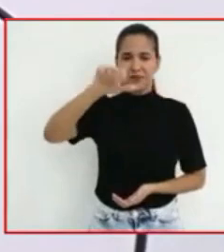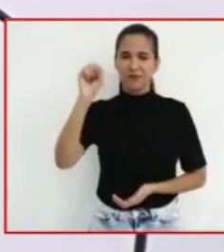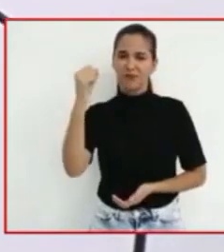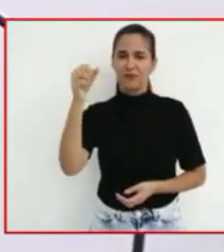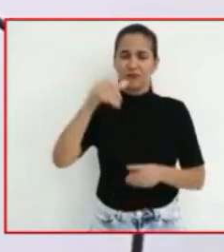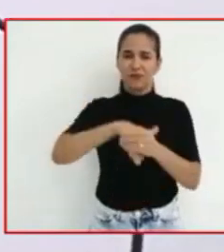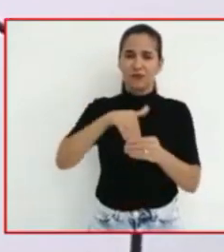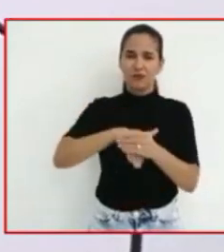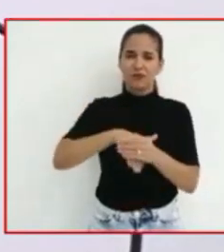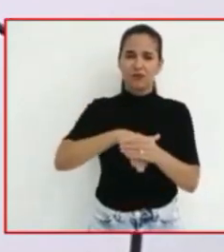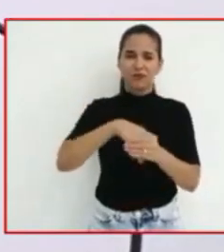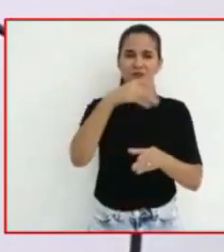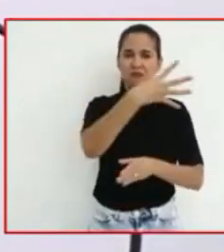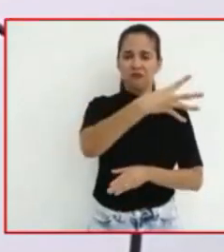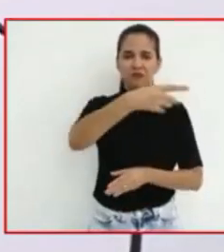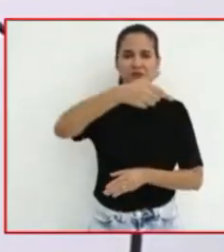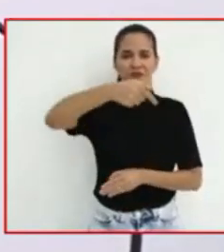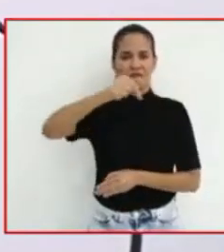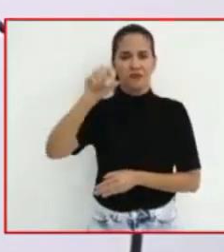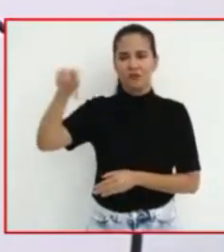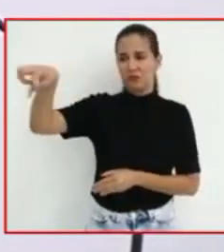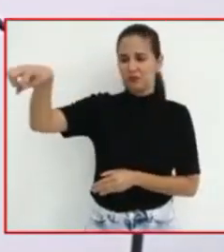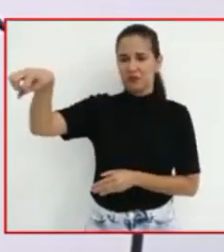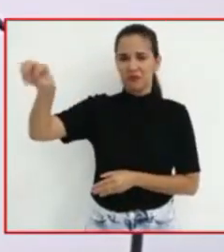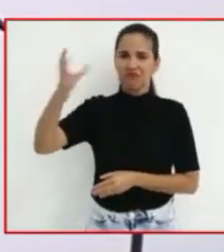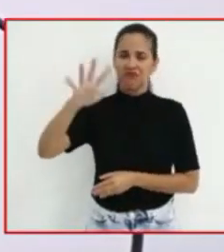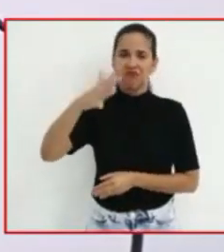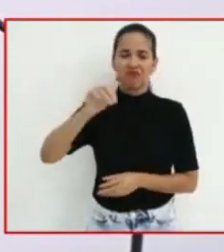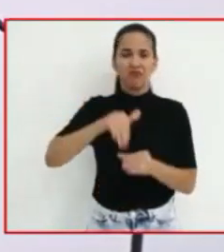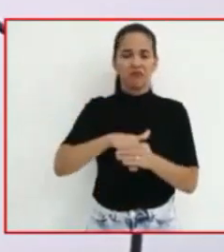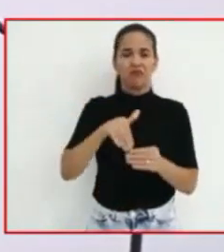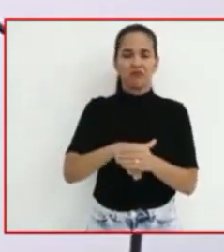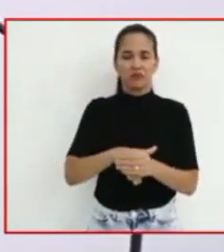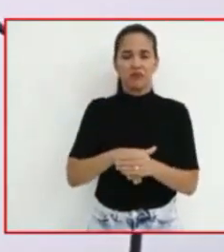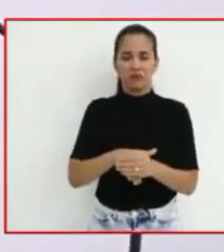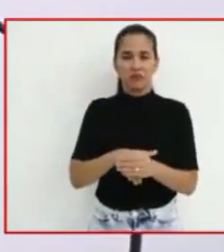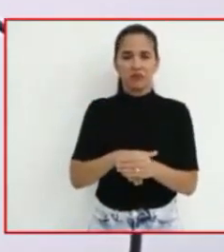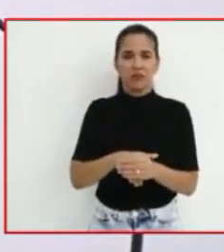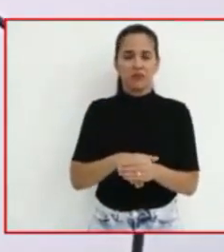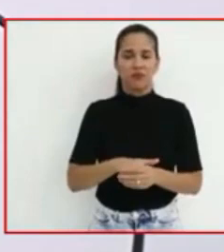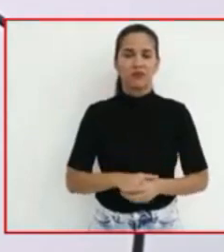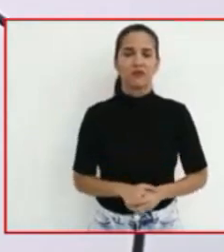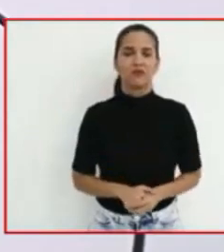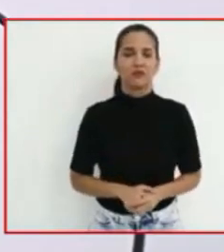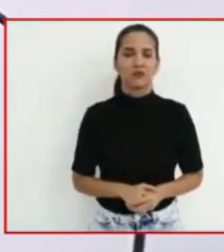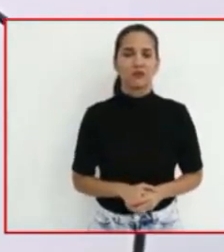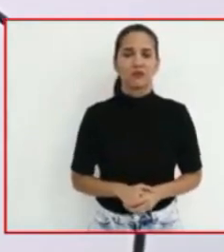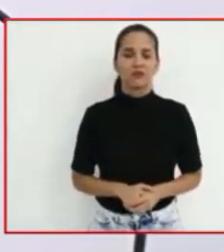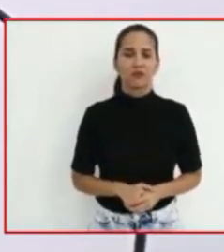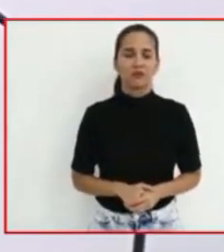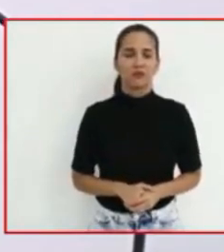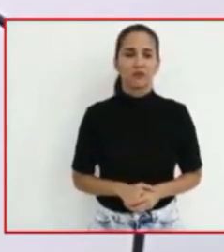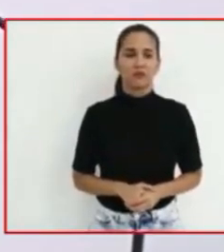478 votos, 79 votos, não sei. Eu tive essa votação, 78, né?